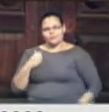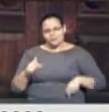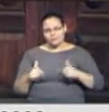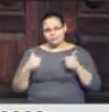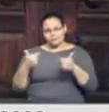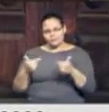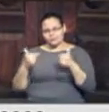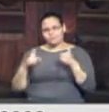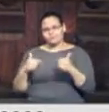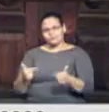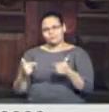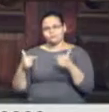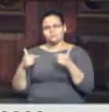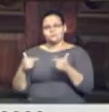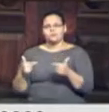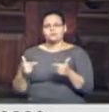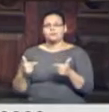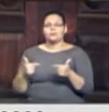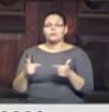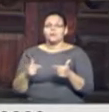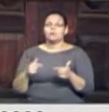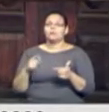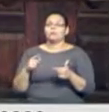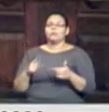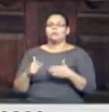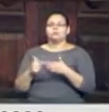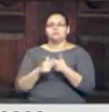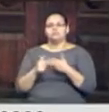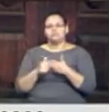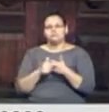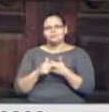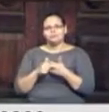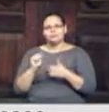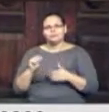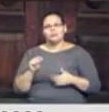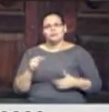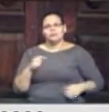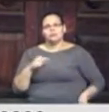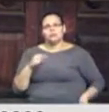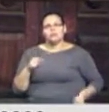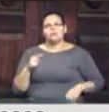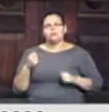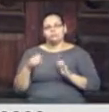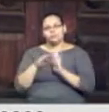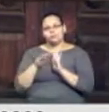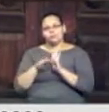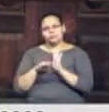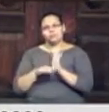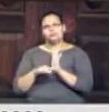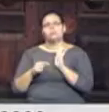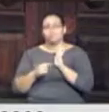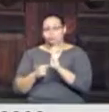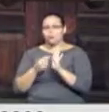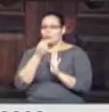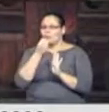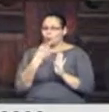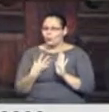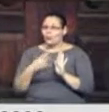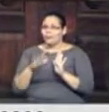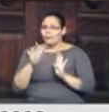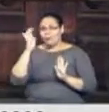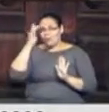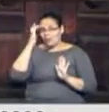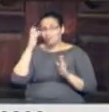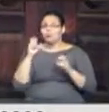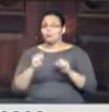iniciativas, um papel de vanguarda. Eu acho que agora a gente tem que retomar. As medidas apresentadas foram boas, mas eu acho que